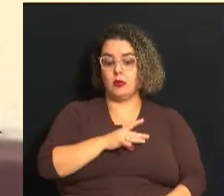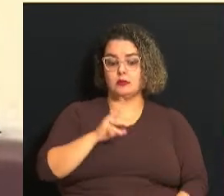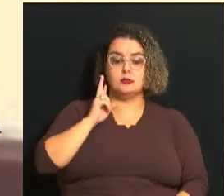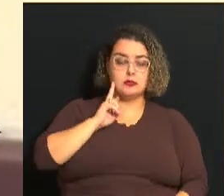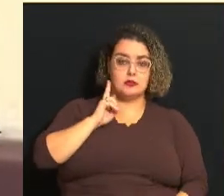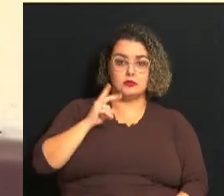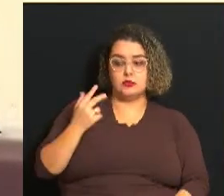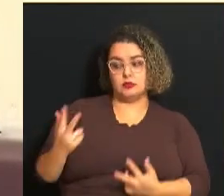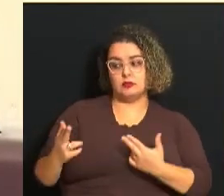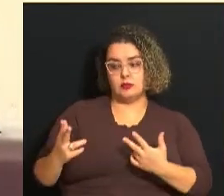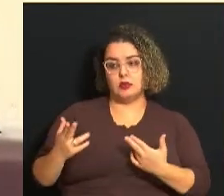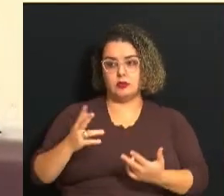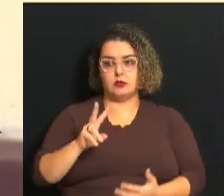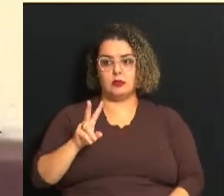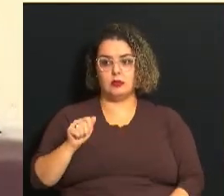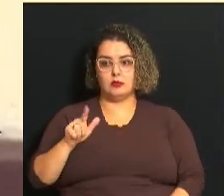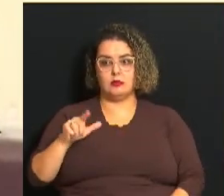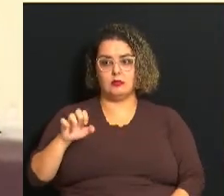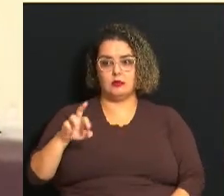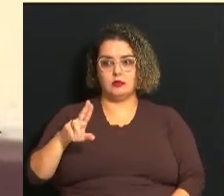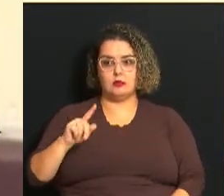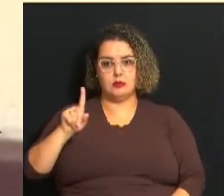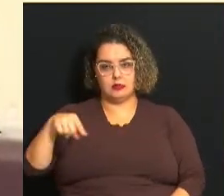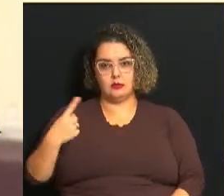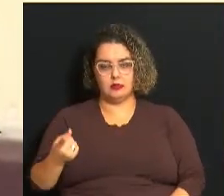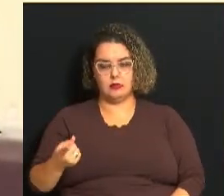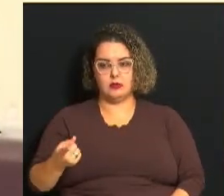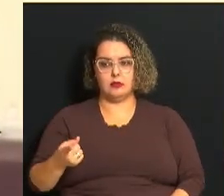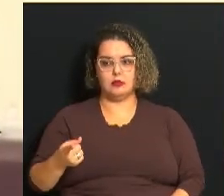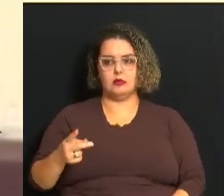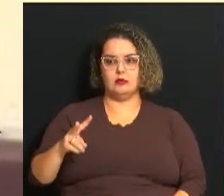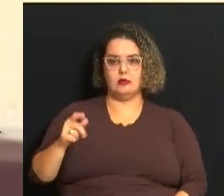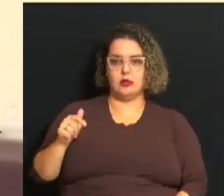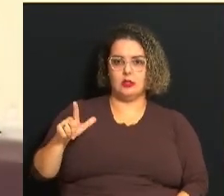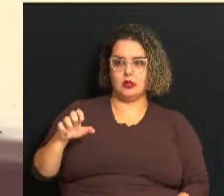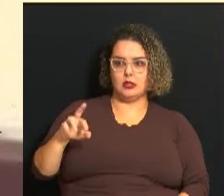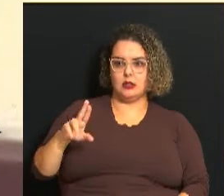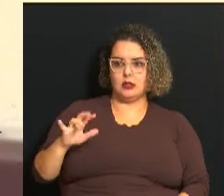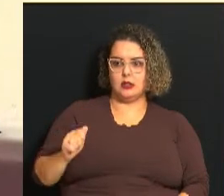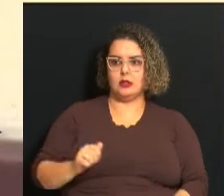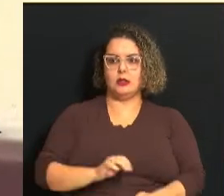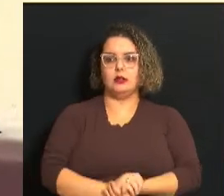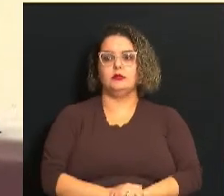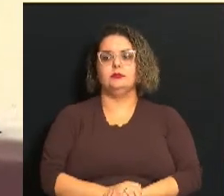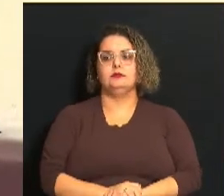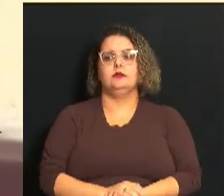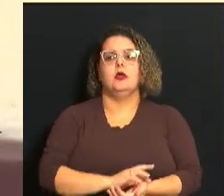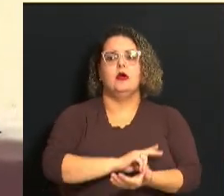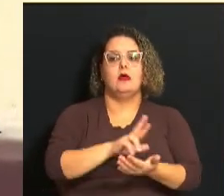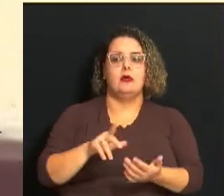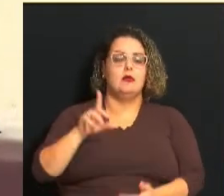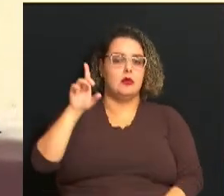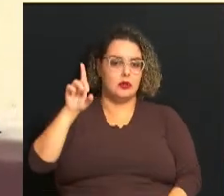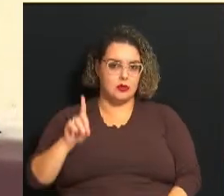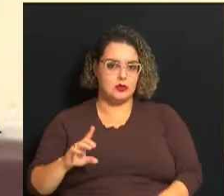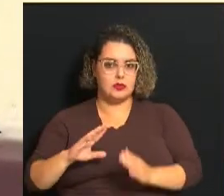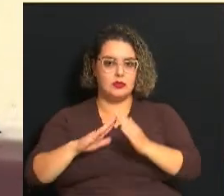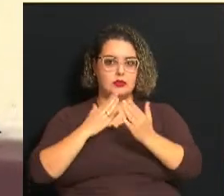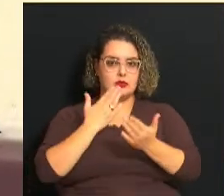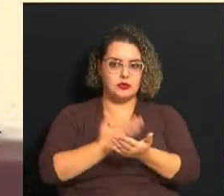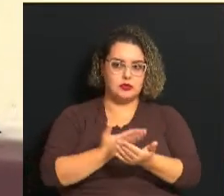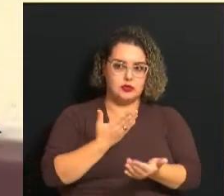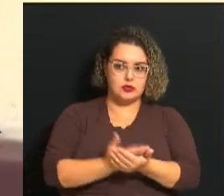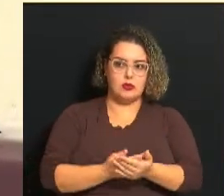E aí a Valéria a outra Valéria né fala o seguinte muitos diretores diretores de escola